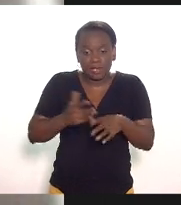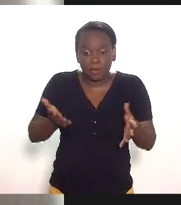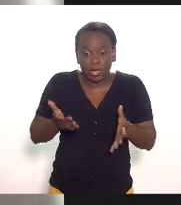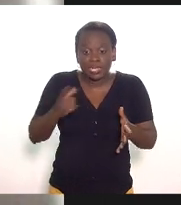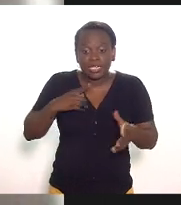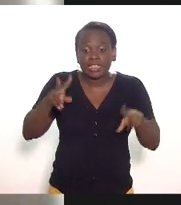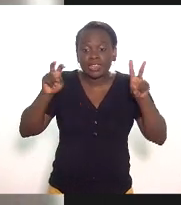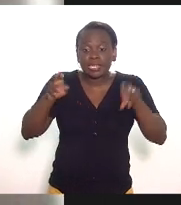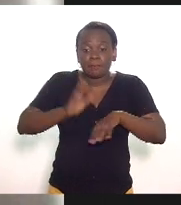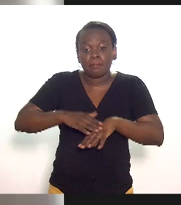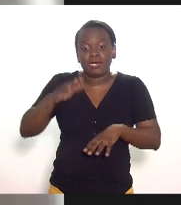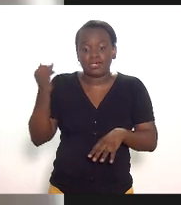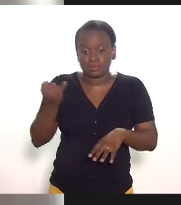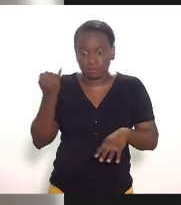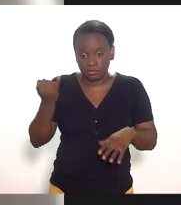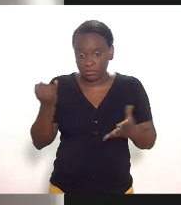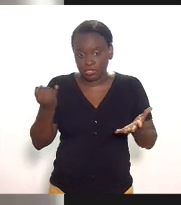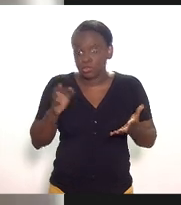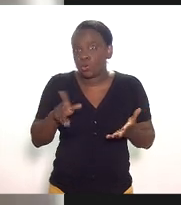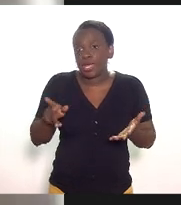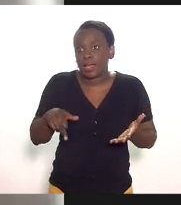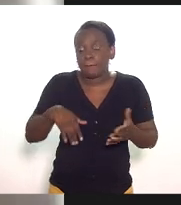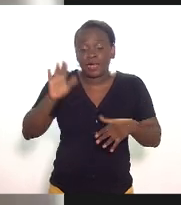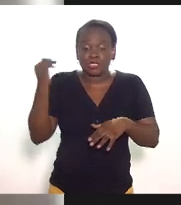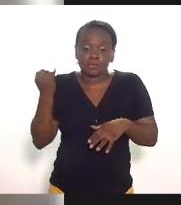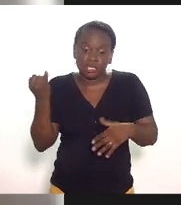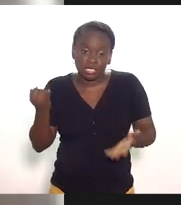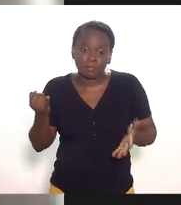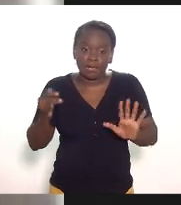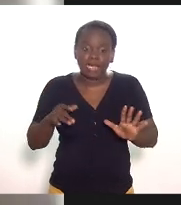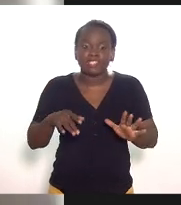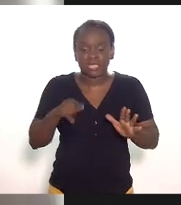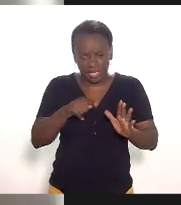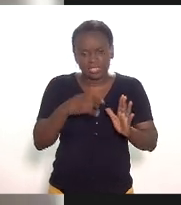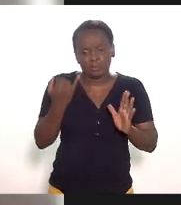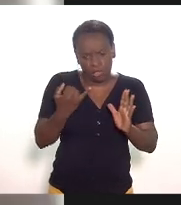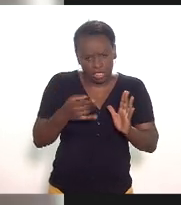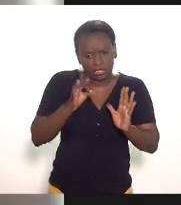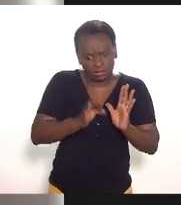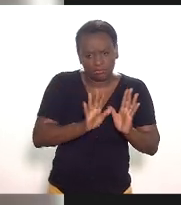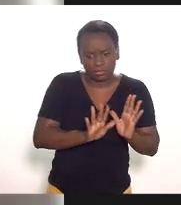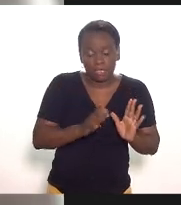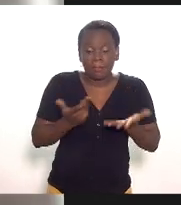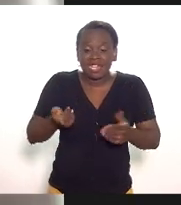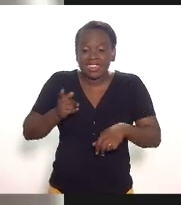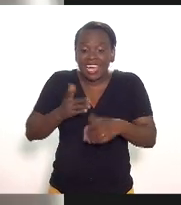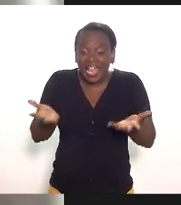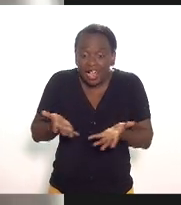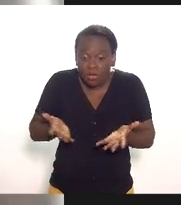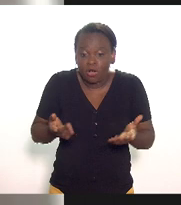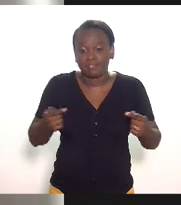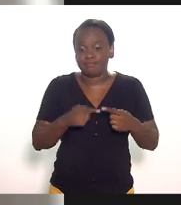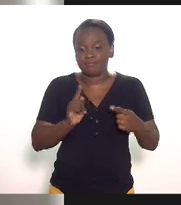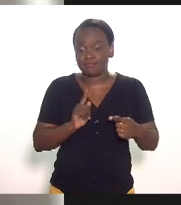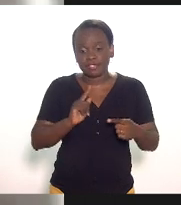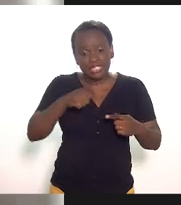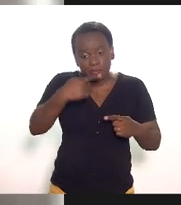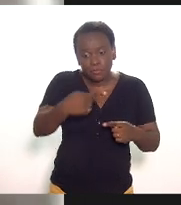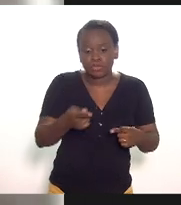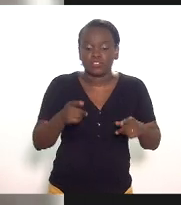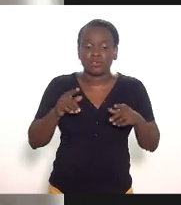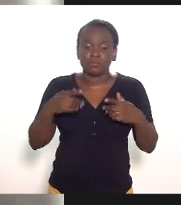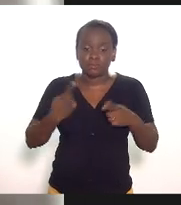temas mais, não vou dizer mais relevantes, porque esse tema é absolutamente relevante, mas talvez inapropriado para esse momento,